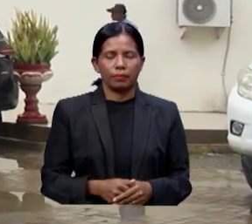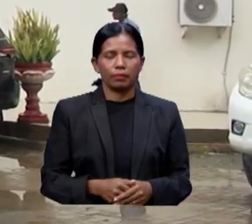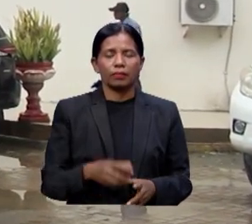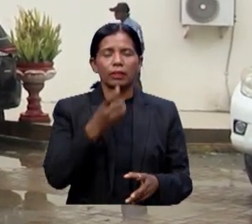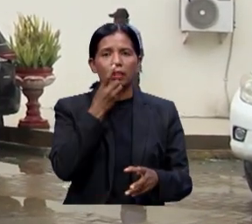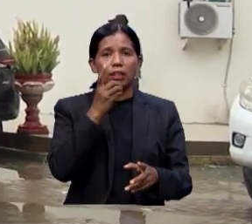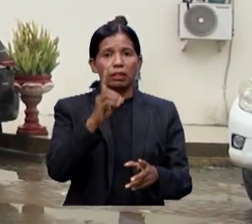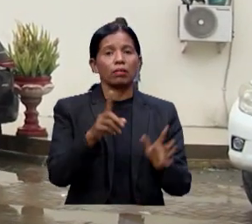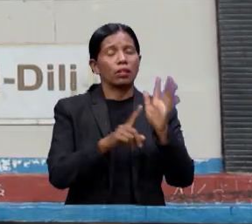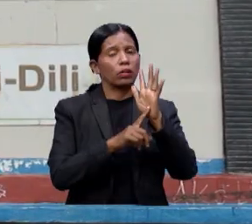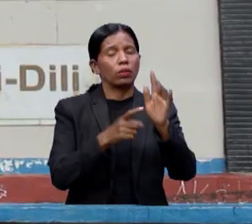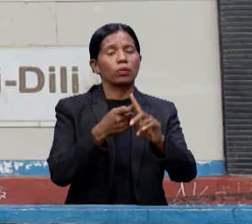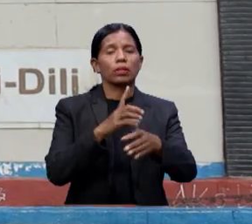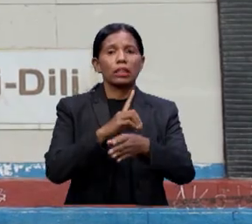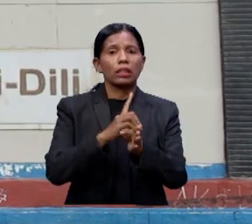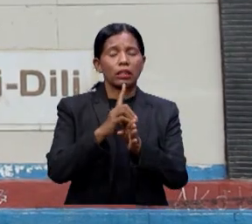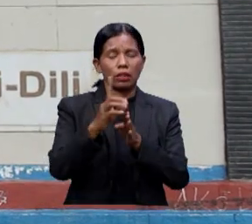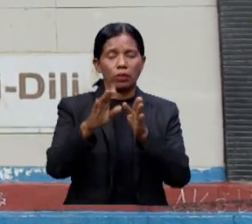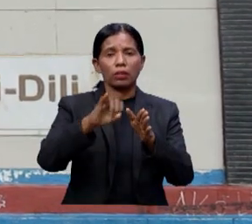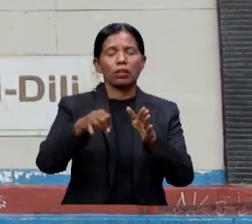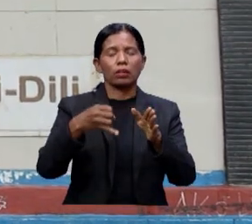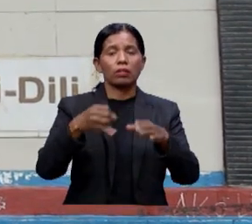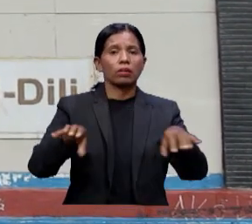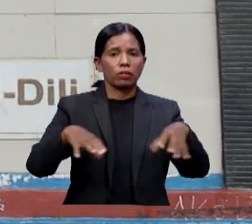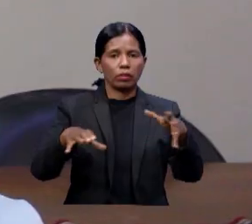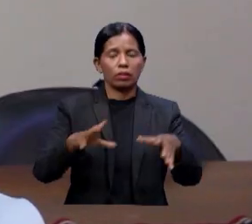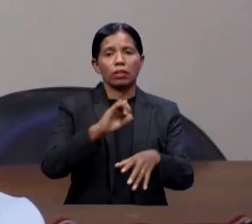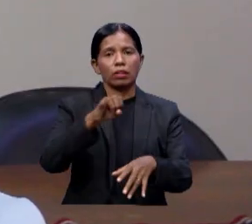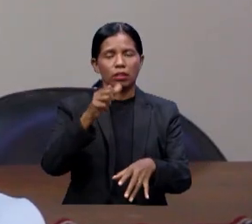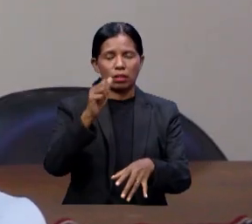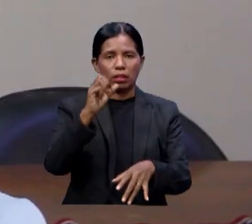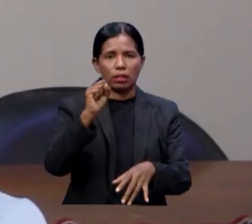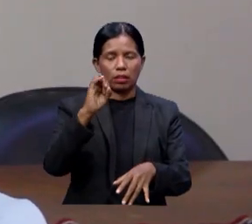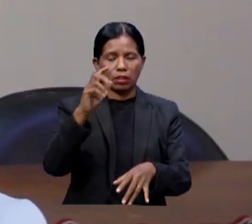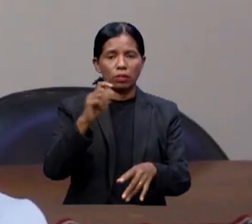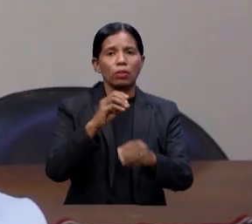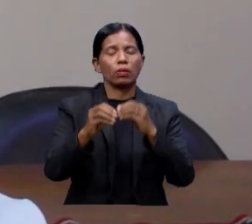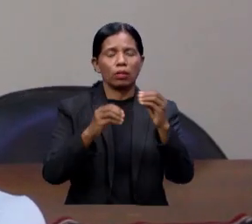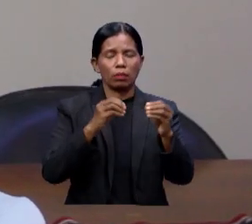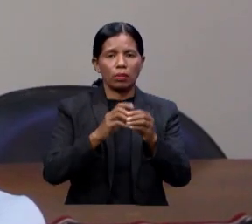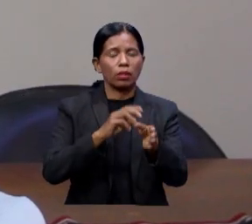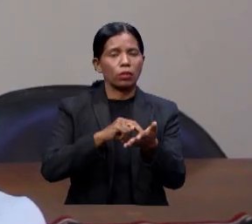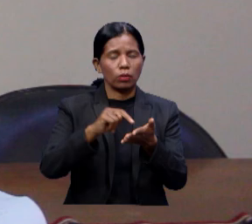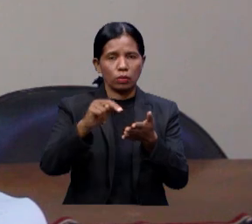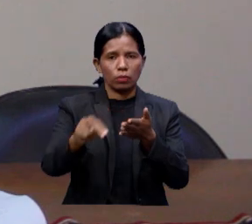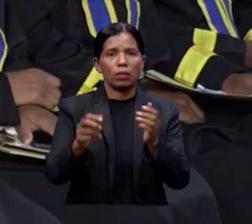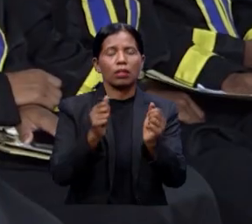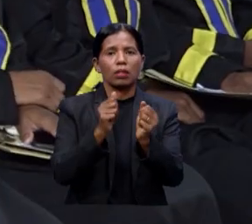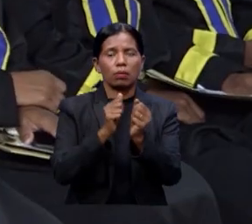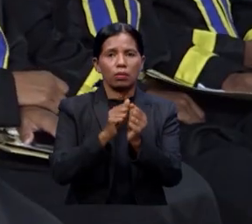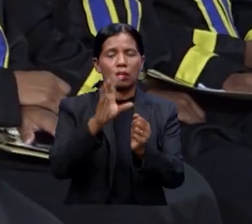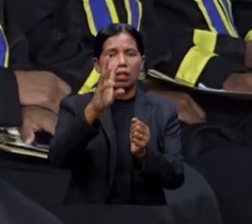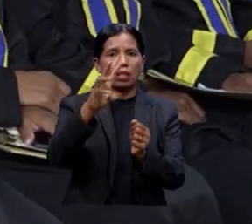Declaração ne hatohu si diretor nacional relação trabalho Jacinto Barros Guzmão relaciona o número de desemprego rihun atus nen resin